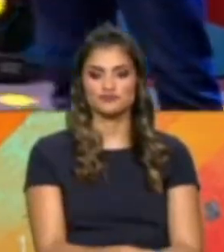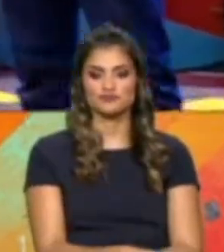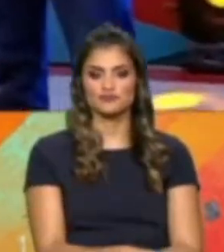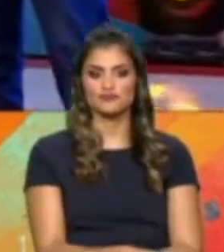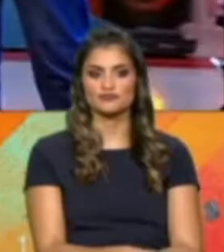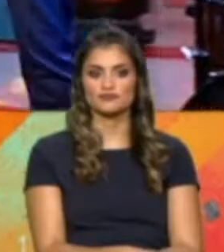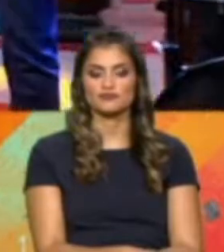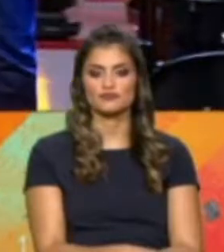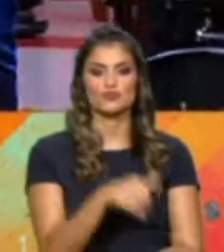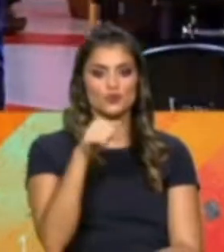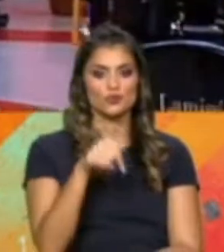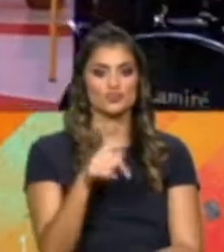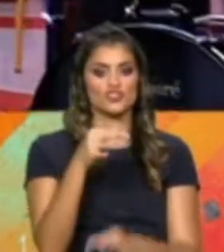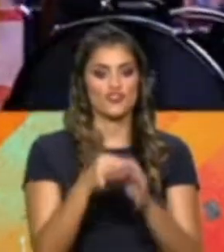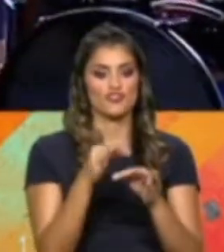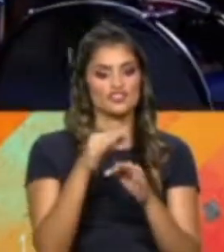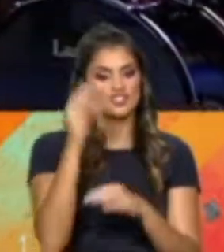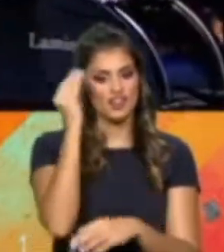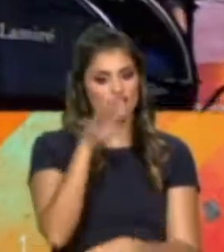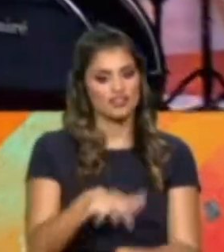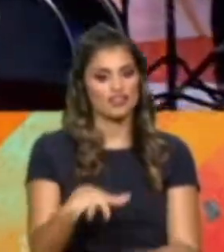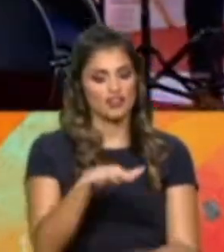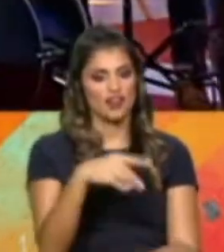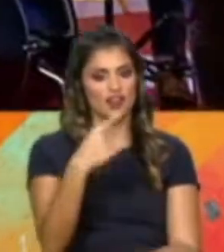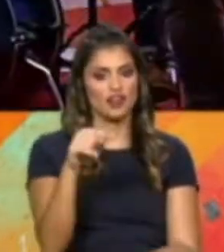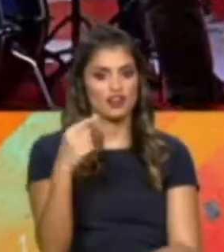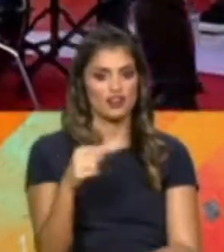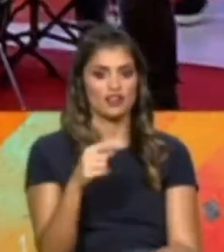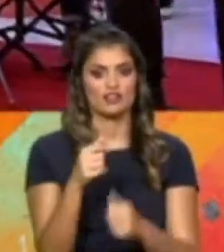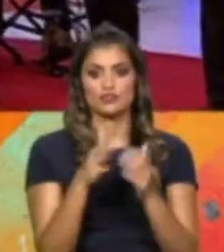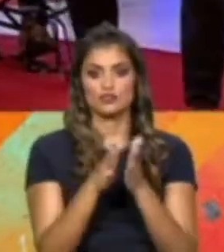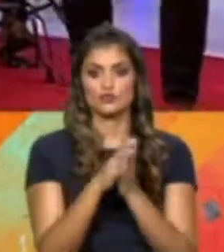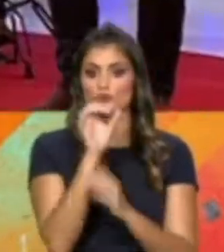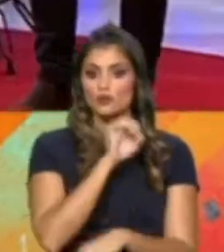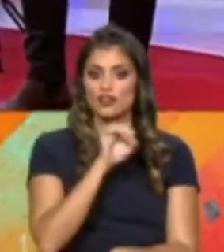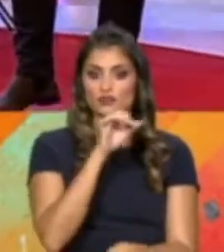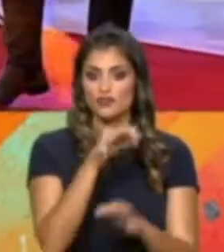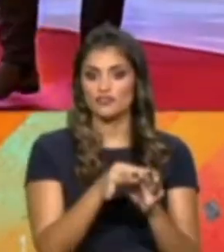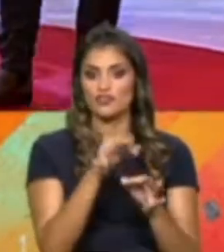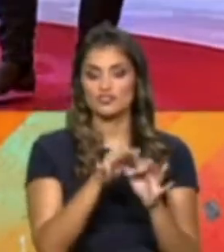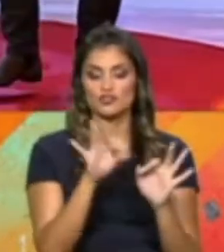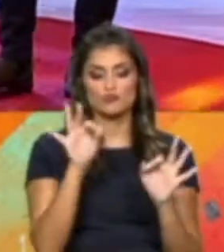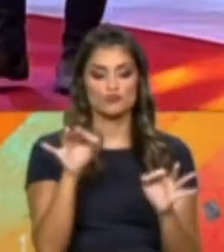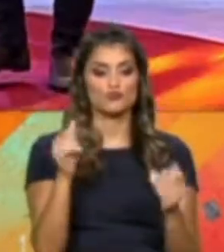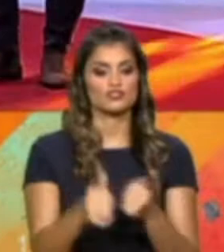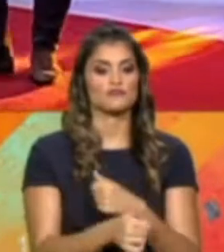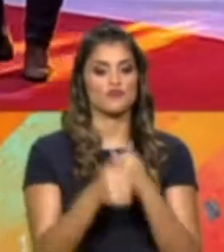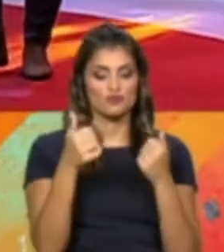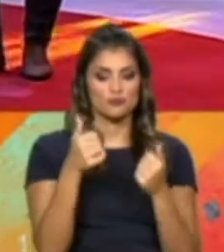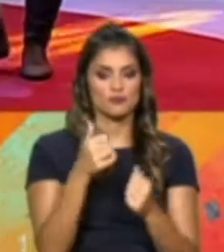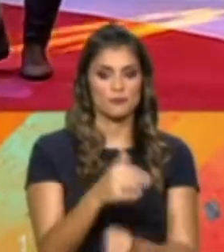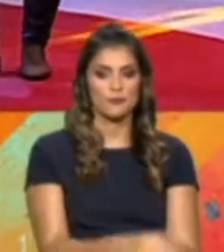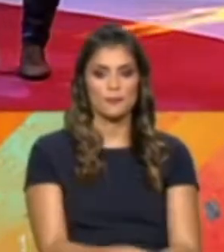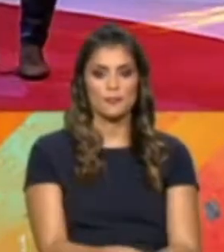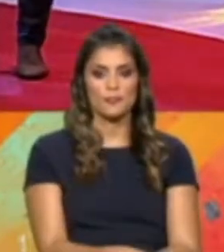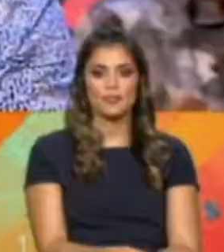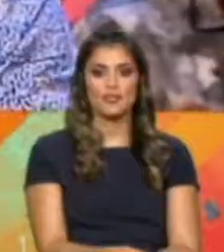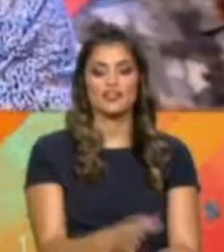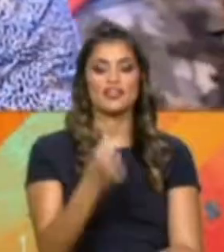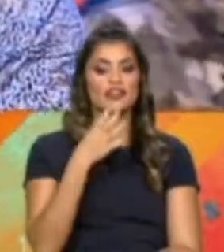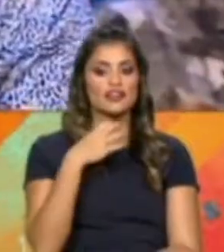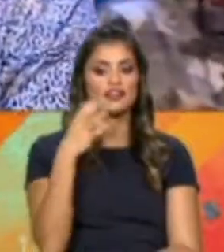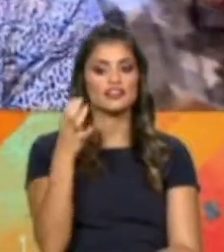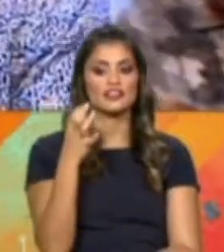não. Hoje há festa na aldeia, cá tudo canta, o arraial está bom demais.